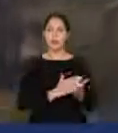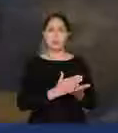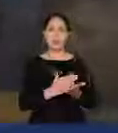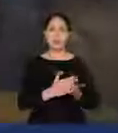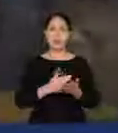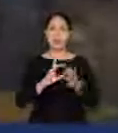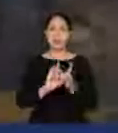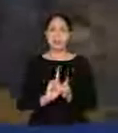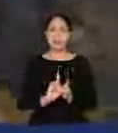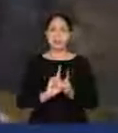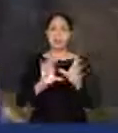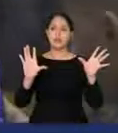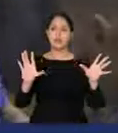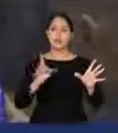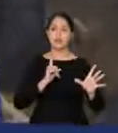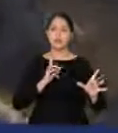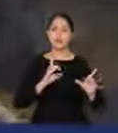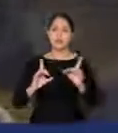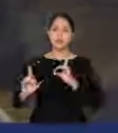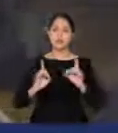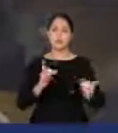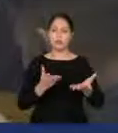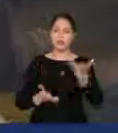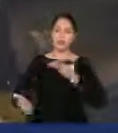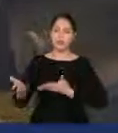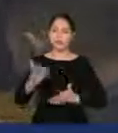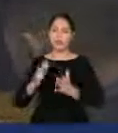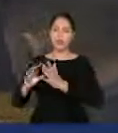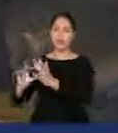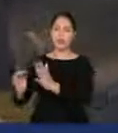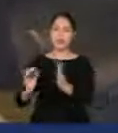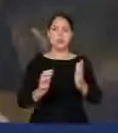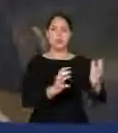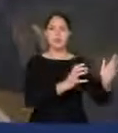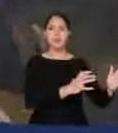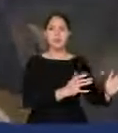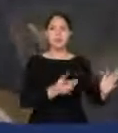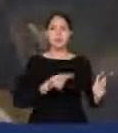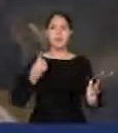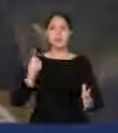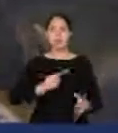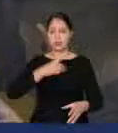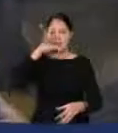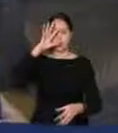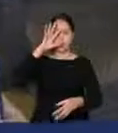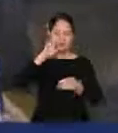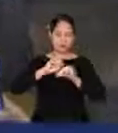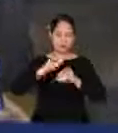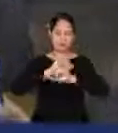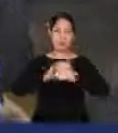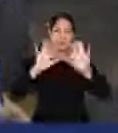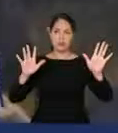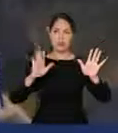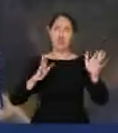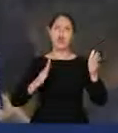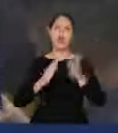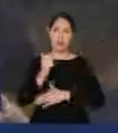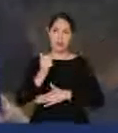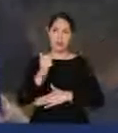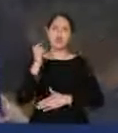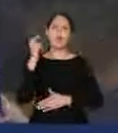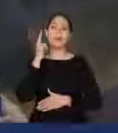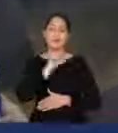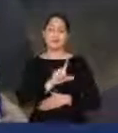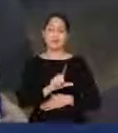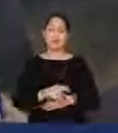dialogou com todos os partidos e nós chegamos a esse entendimento e tivemos a aprovação na noite de hoje,